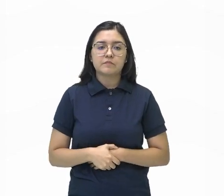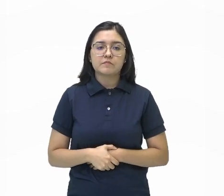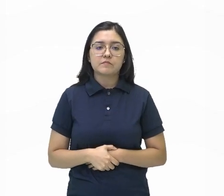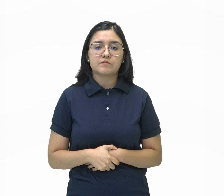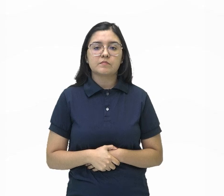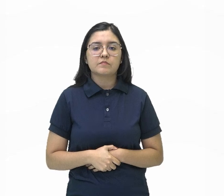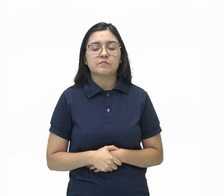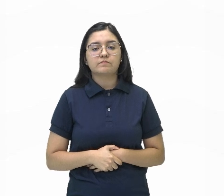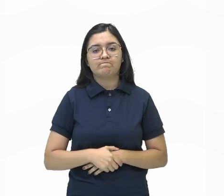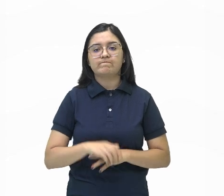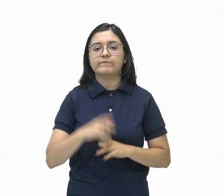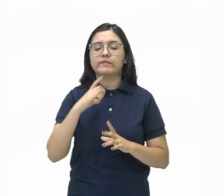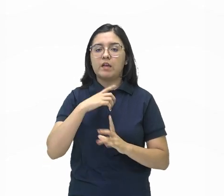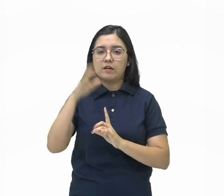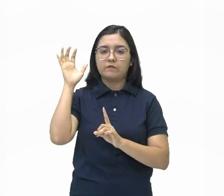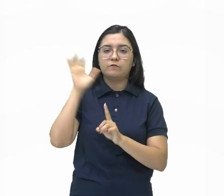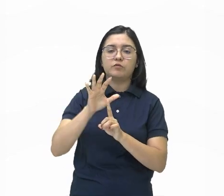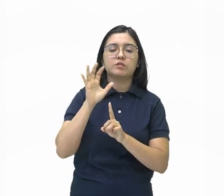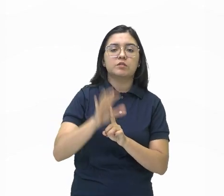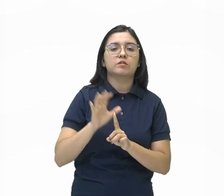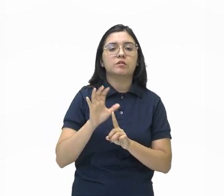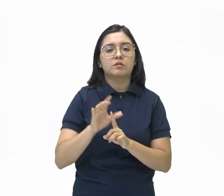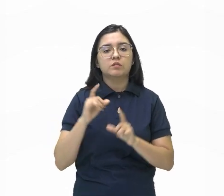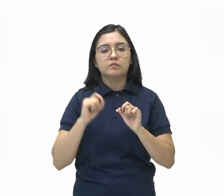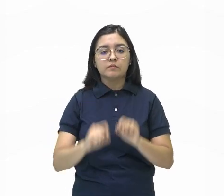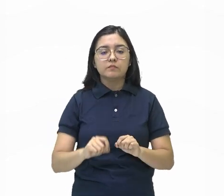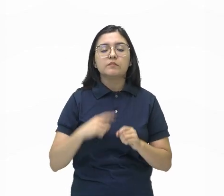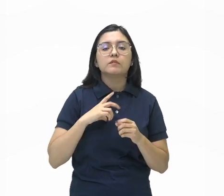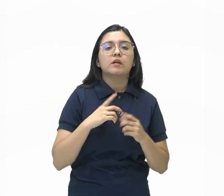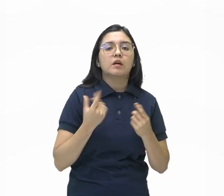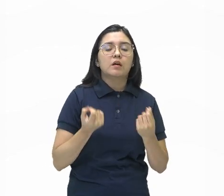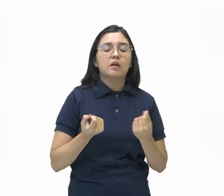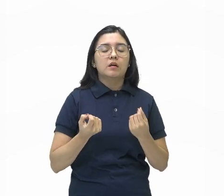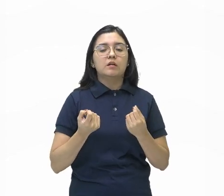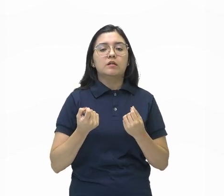está causando, né, ela está impactando o mundo do trabalho.